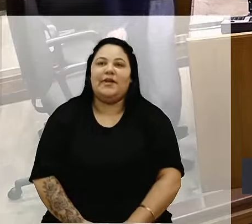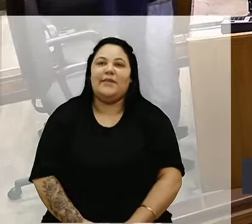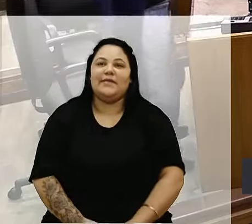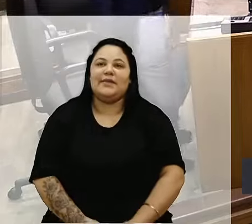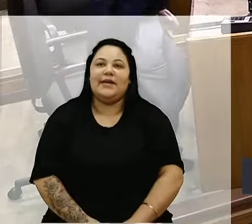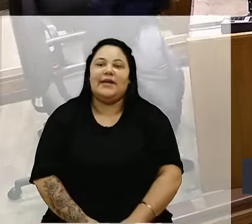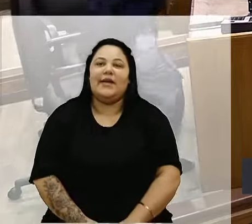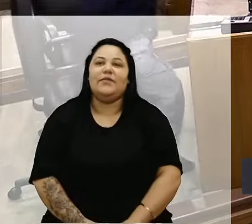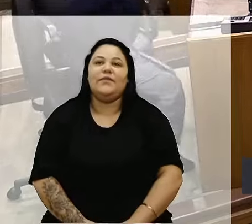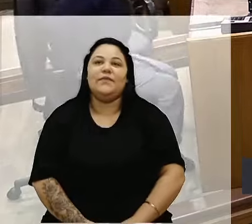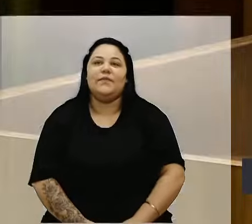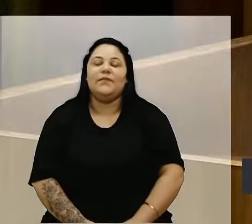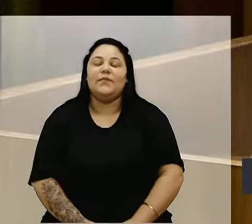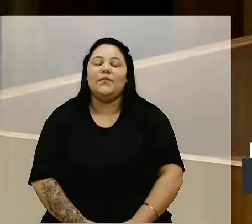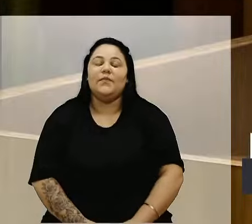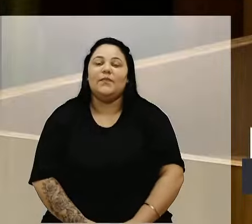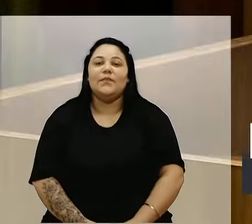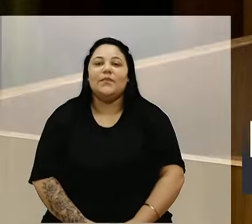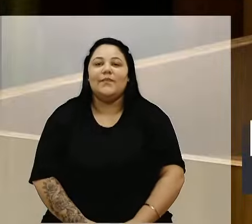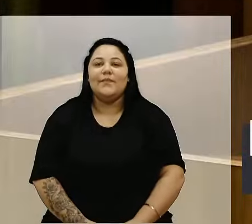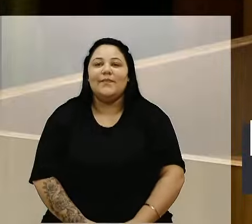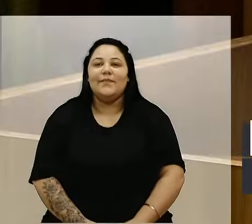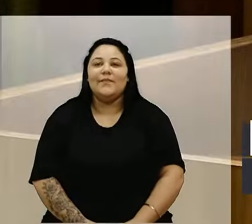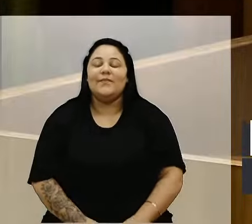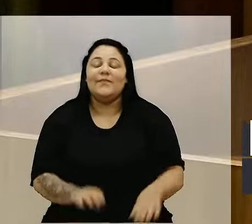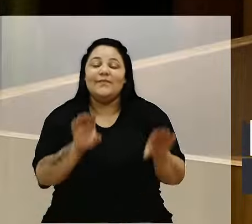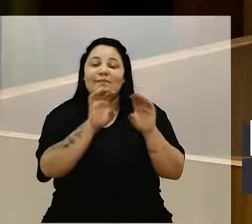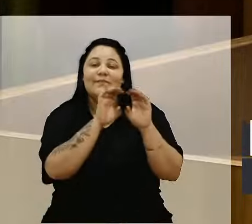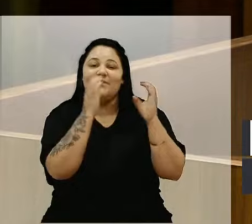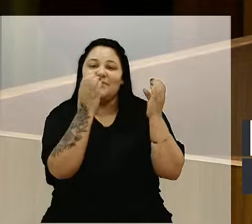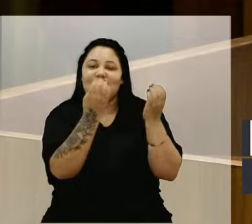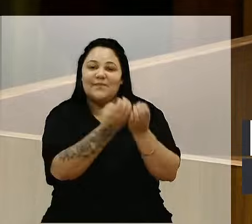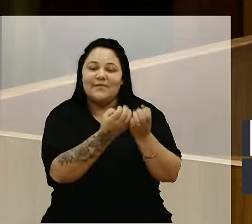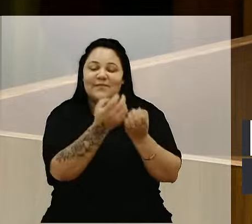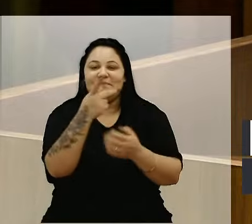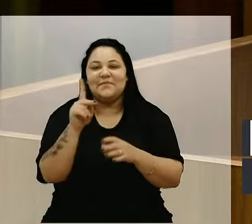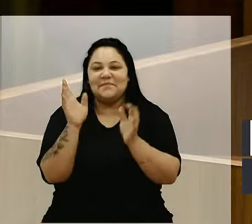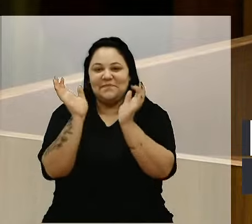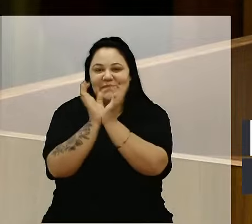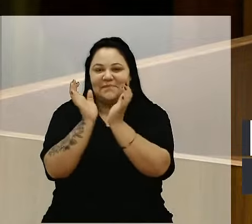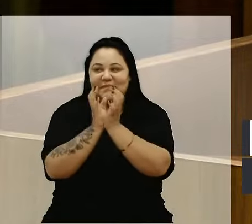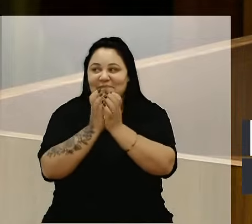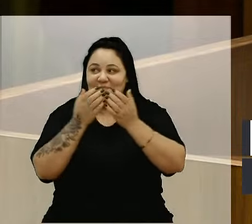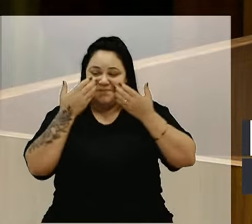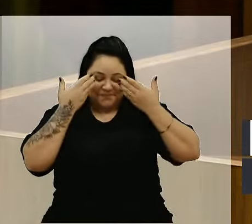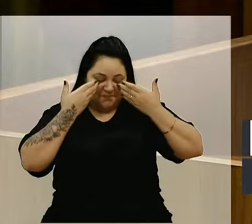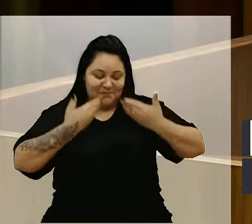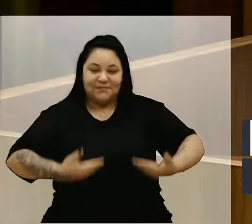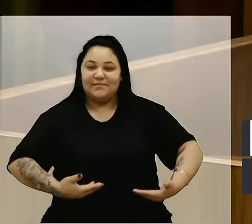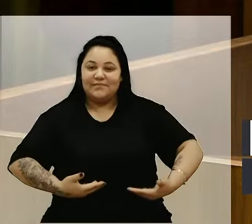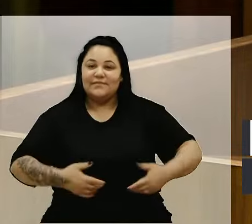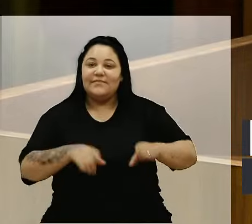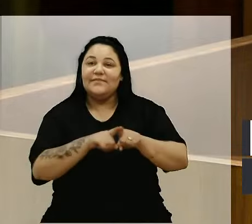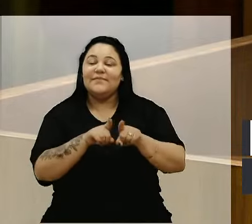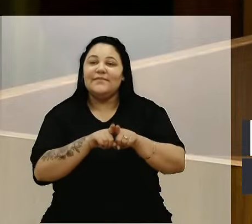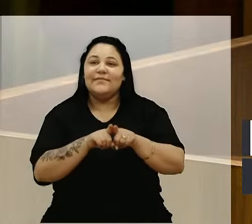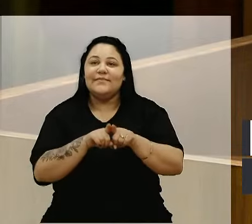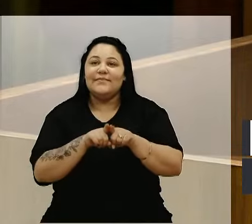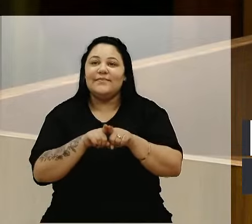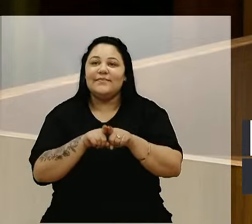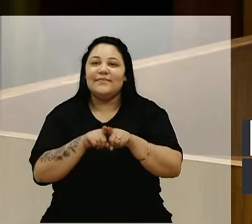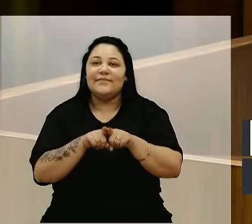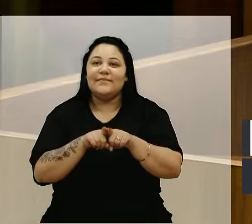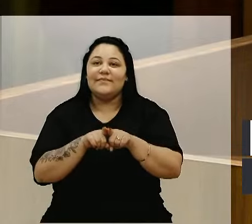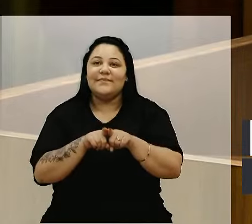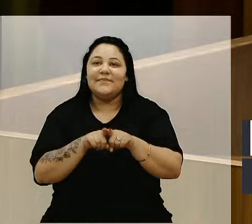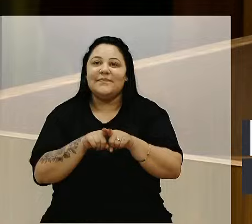Dione, minha amiga, a comunidade, teus colegas de farda, teus familiares, sabe o tamanho